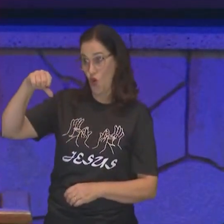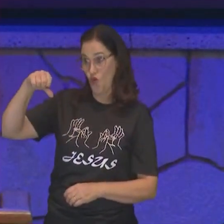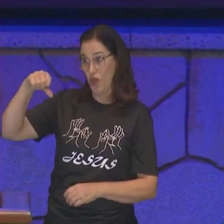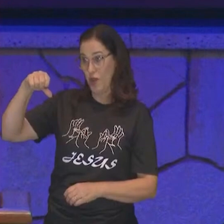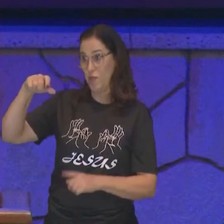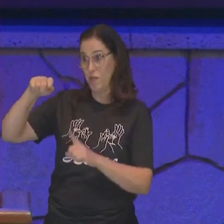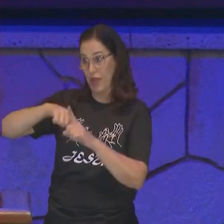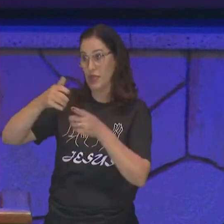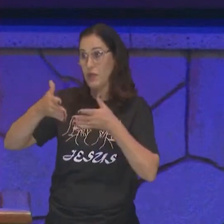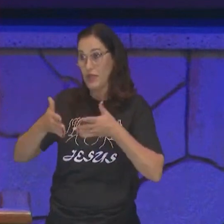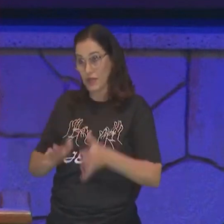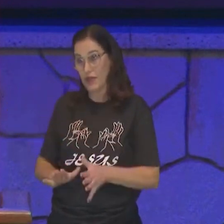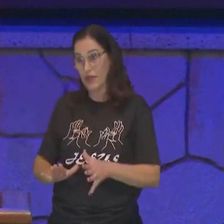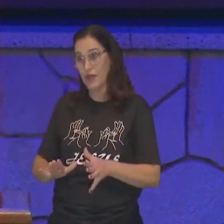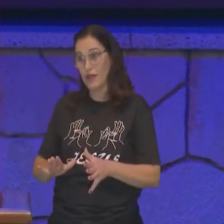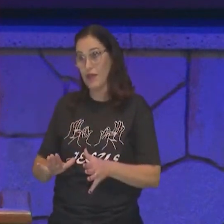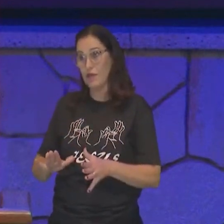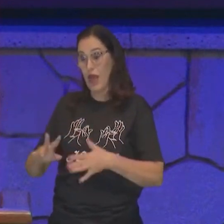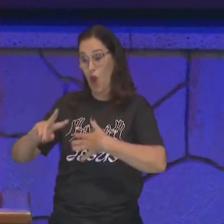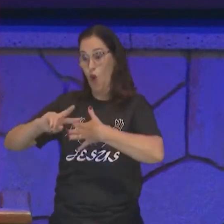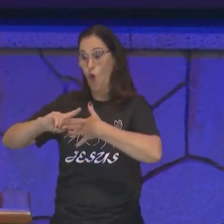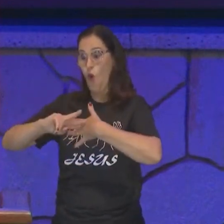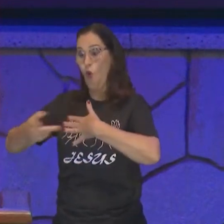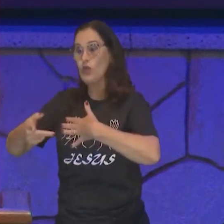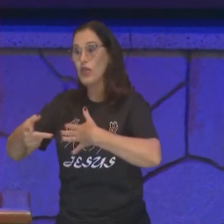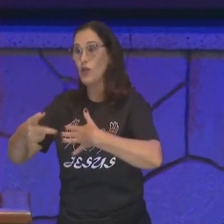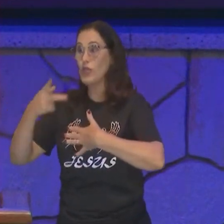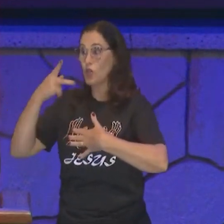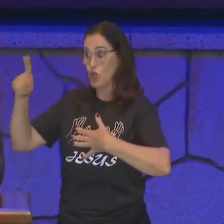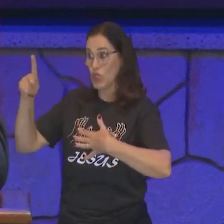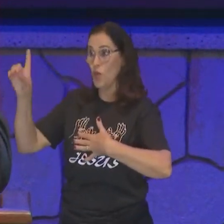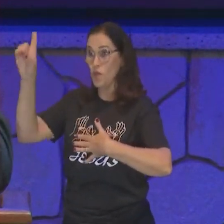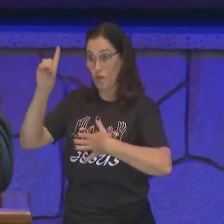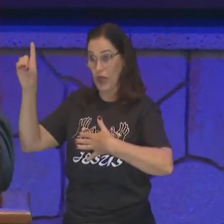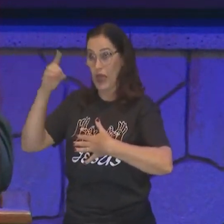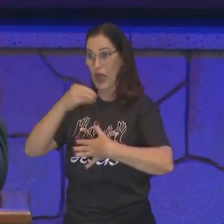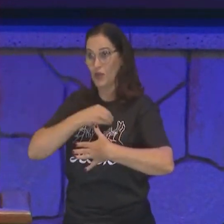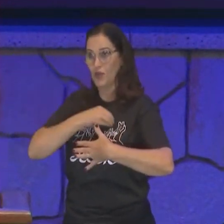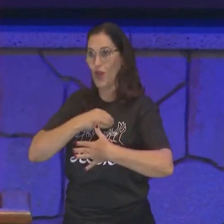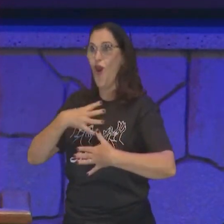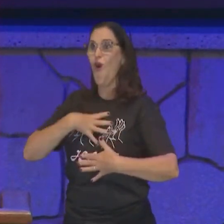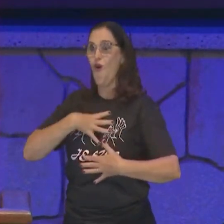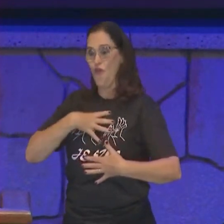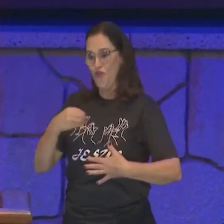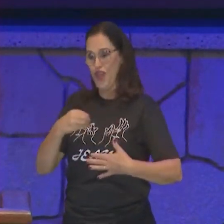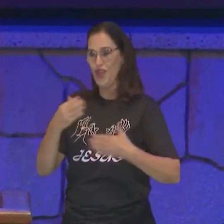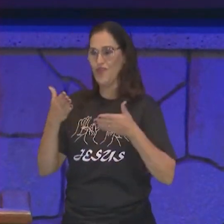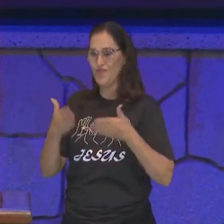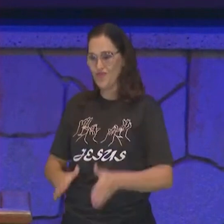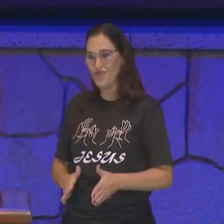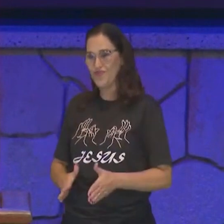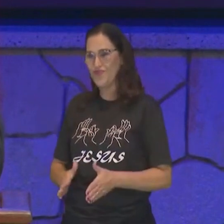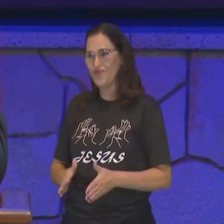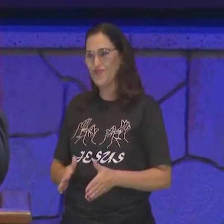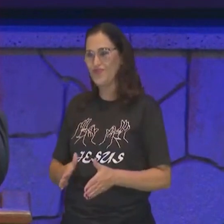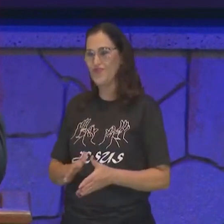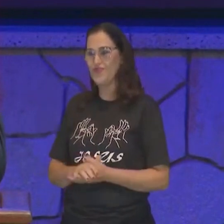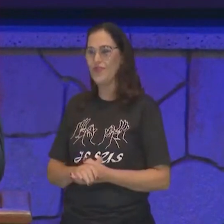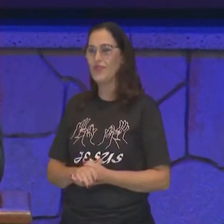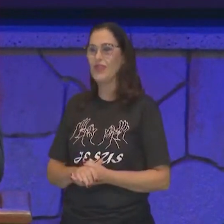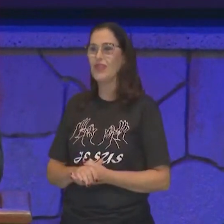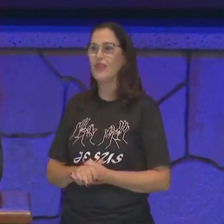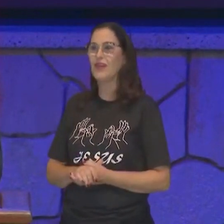nascer, mas como consequência do seu pecado, o filho que Davi teve com Batseba,